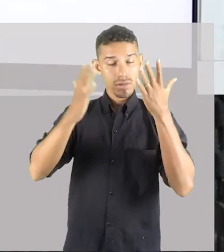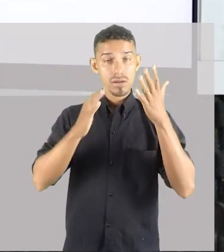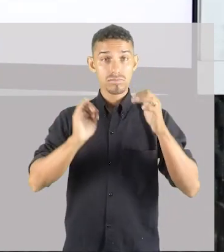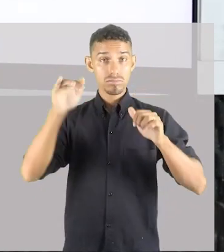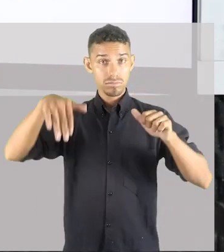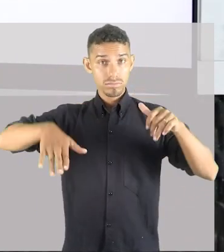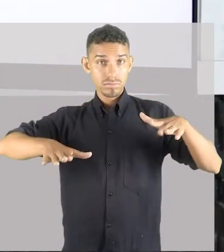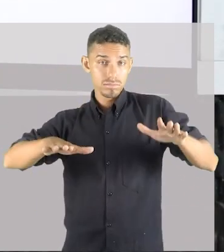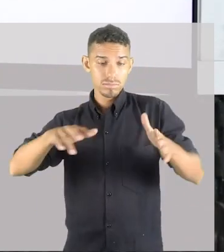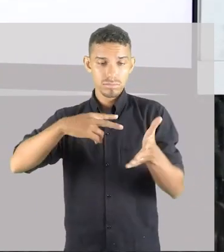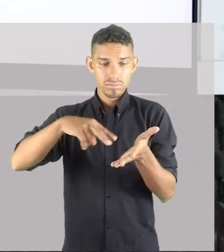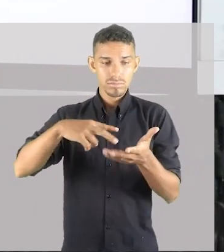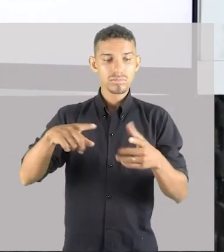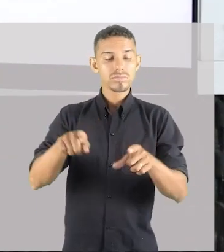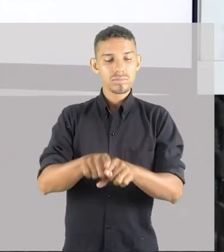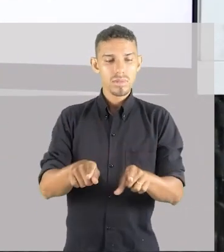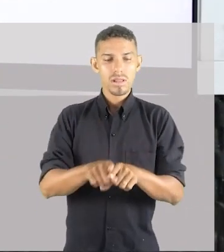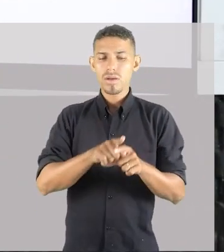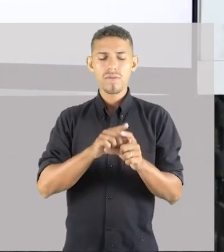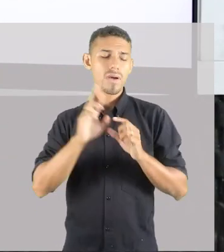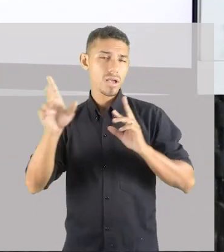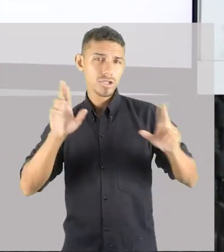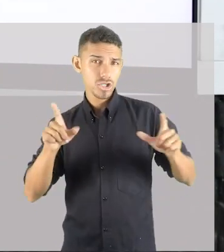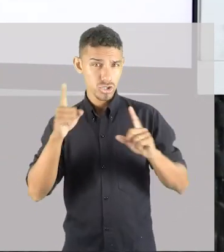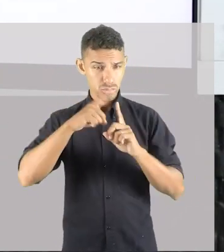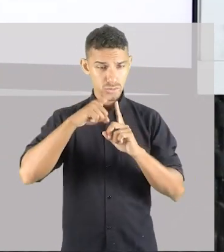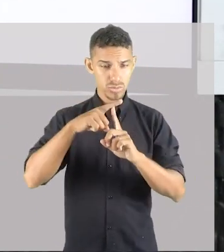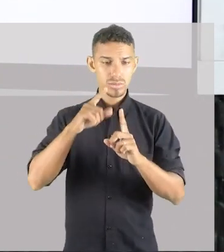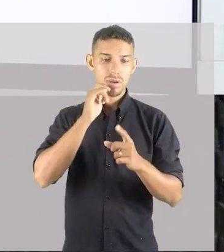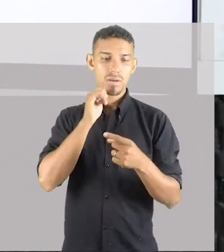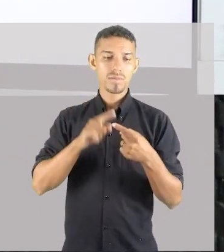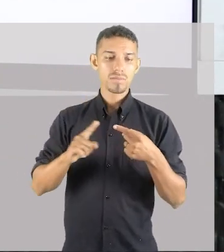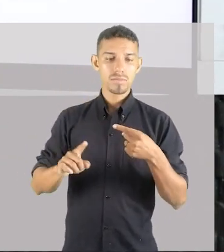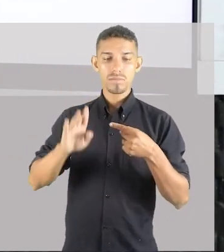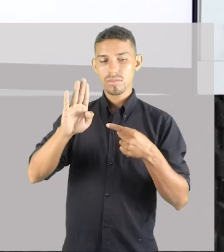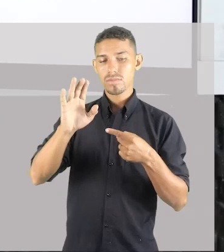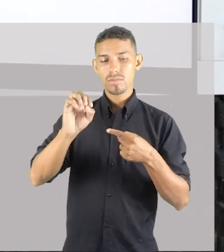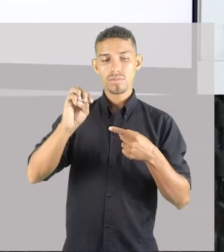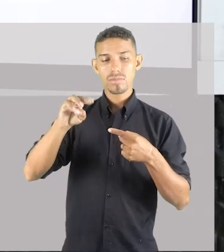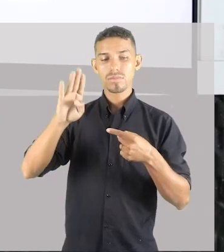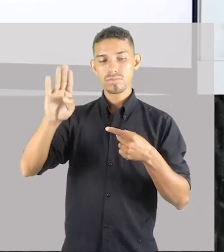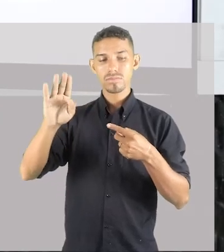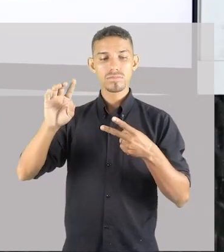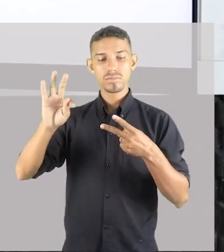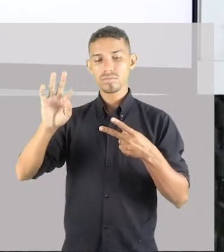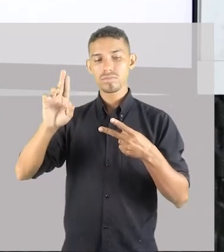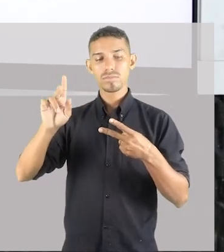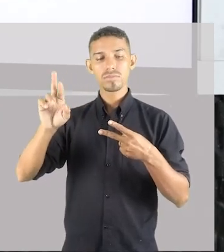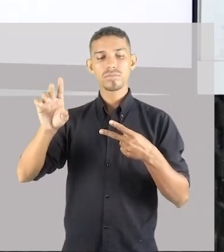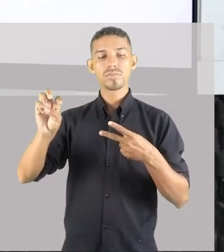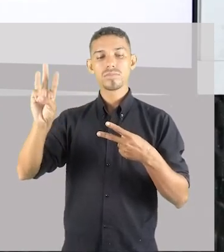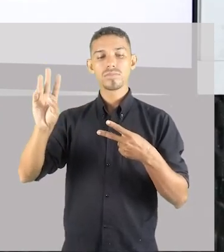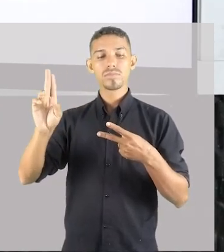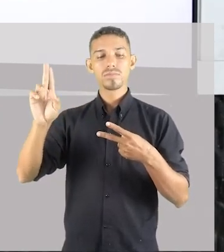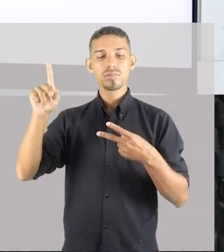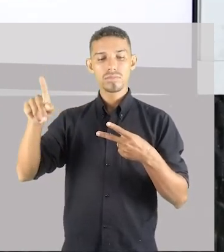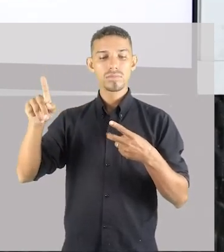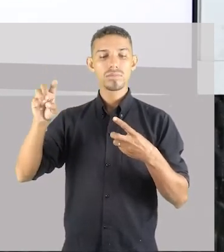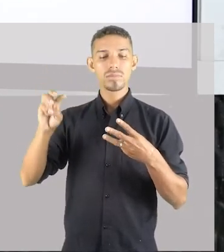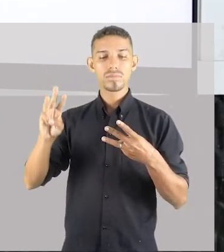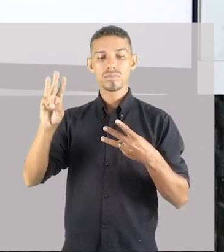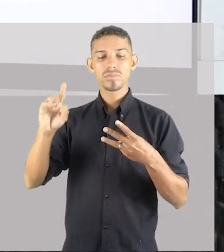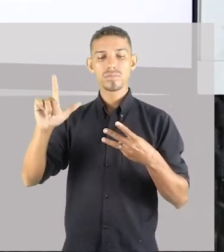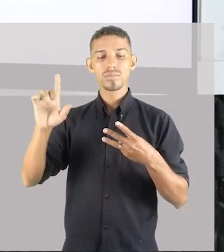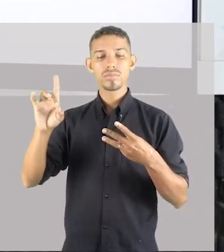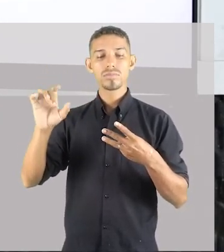hip hop no caso diferentes tipos de grafite o bomb o throw up wid Style 3D o 3D né